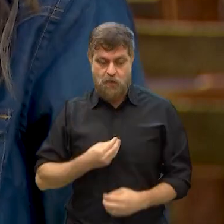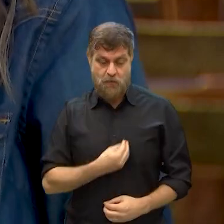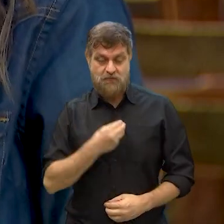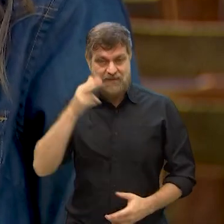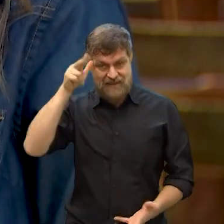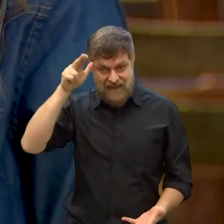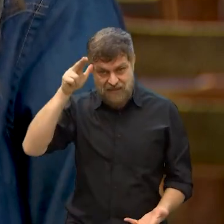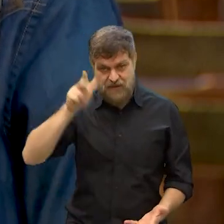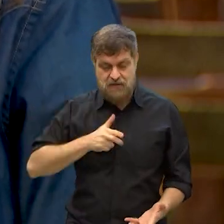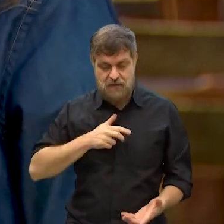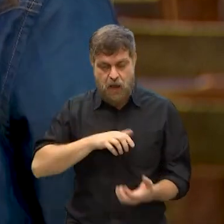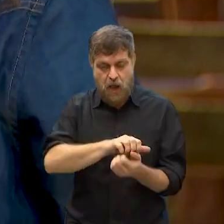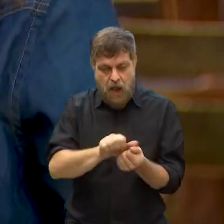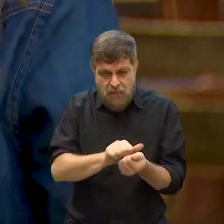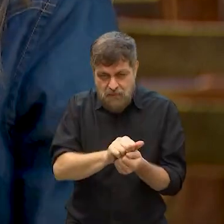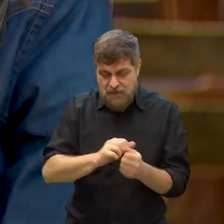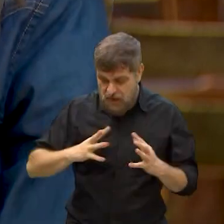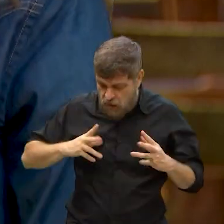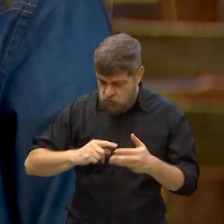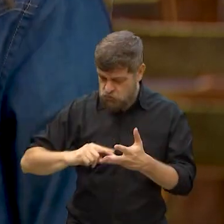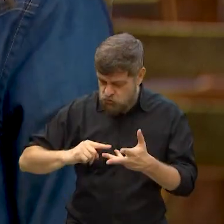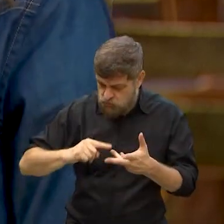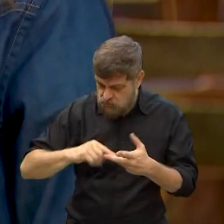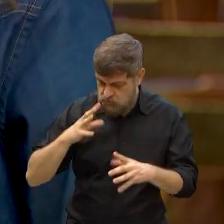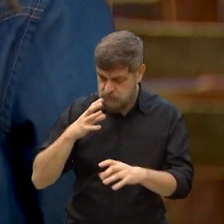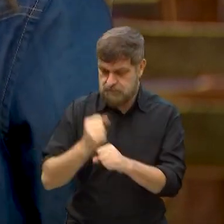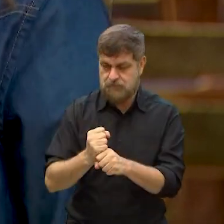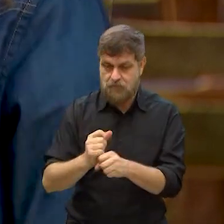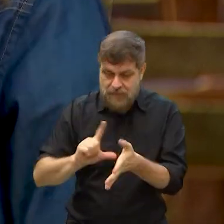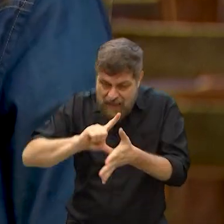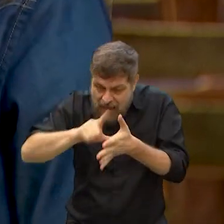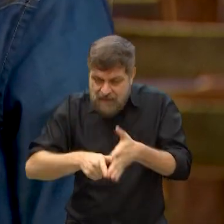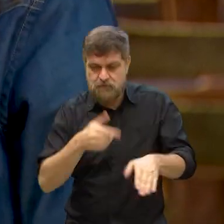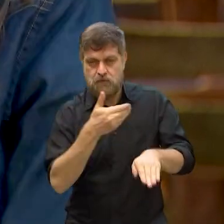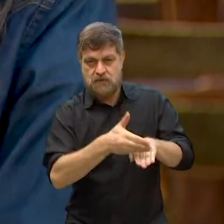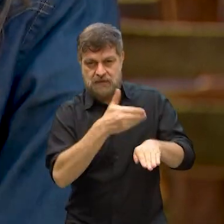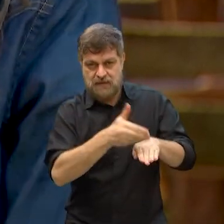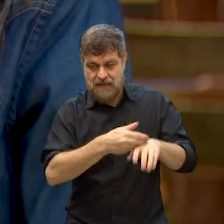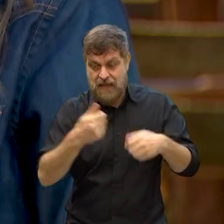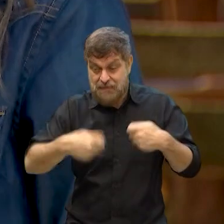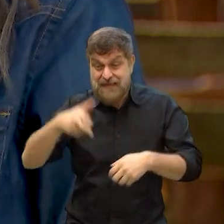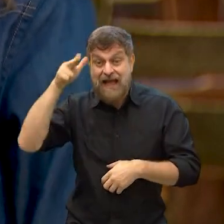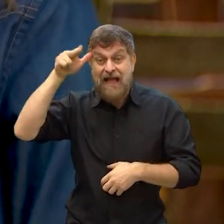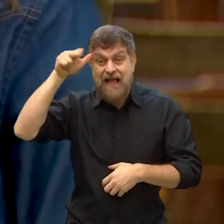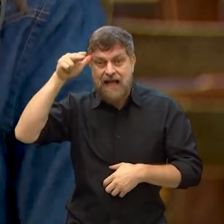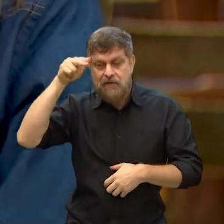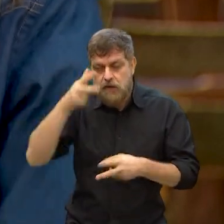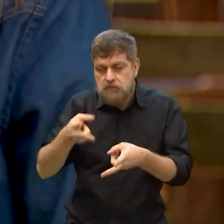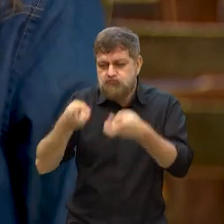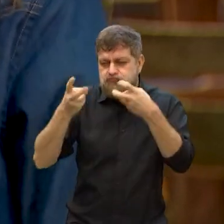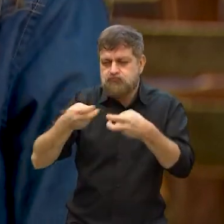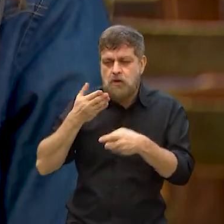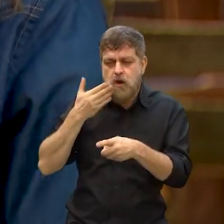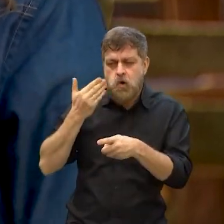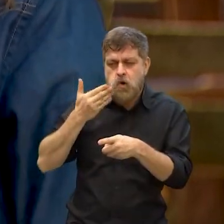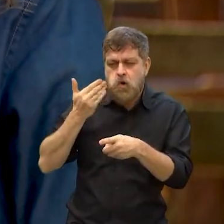entender tudo sobre o universo do cavalo, sobre a alimentação, que tudo isso envolve para estar mexendo com eles. Você tem que entender do animal,